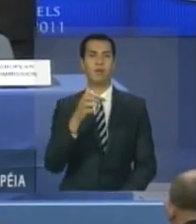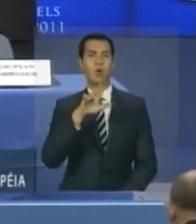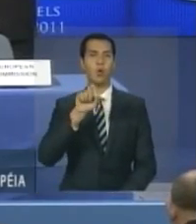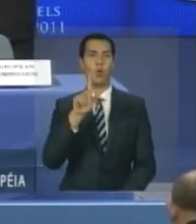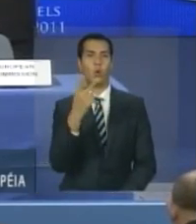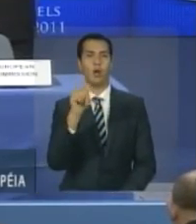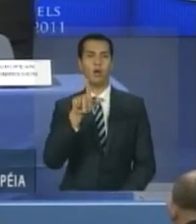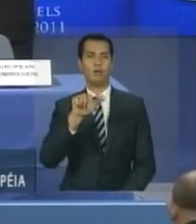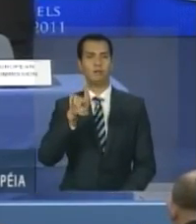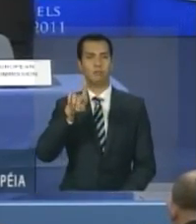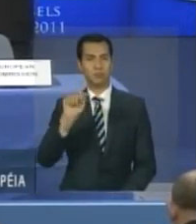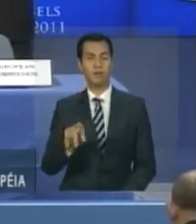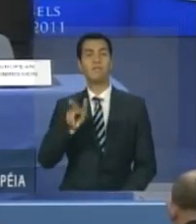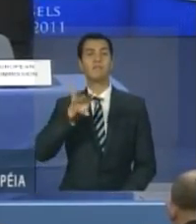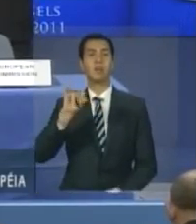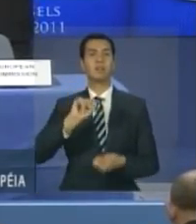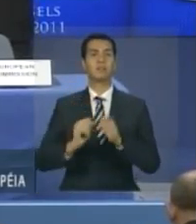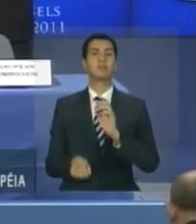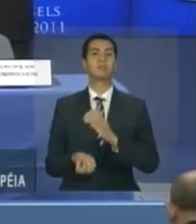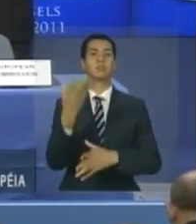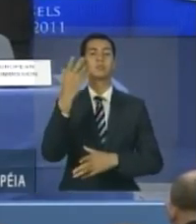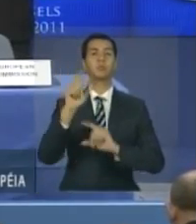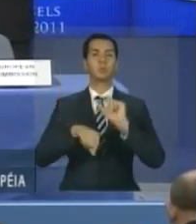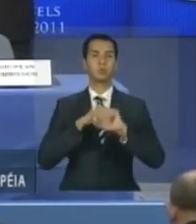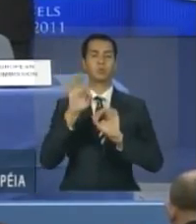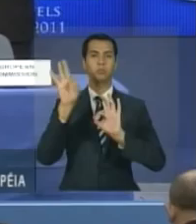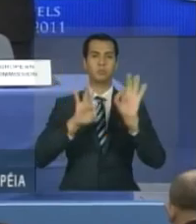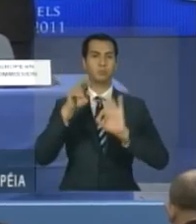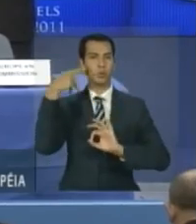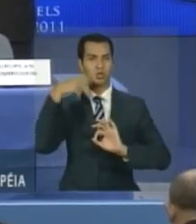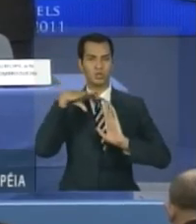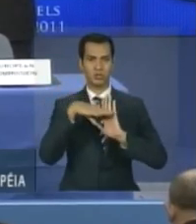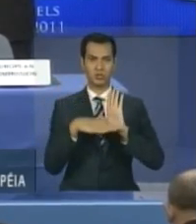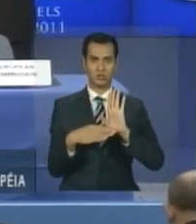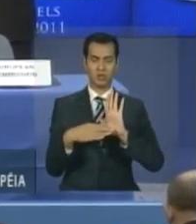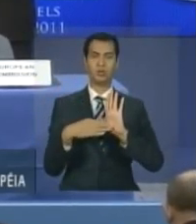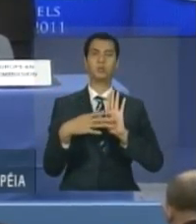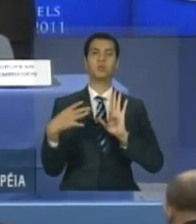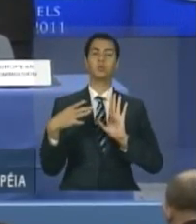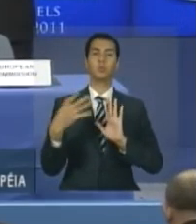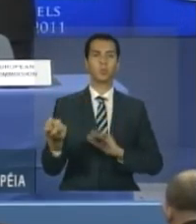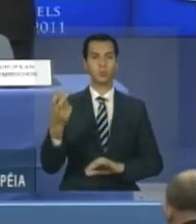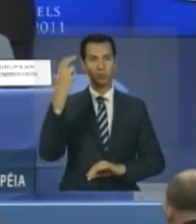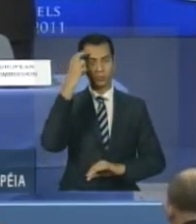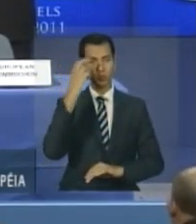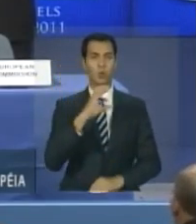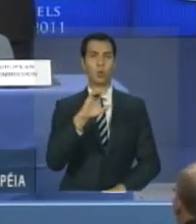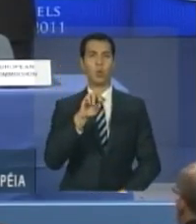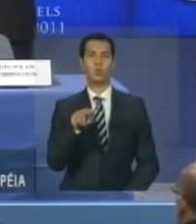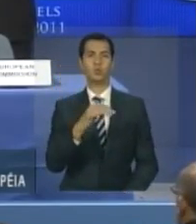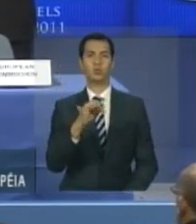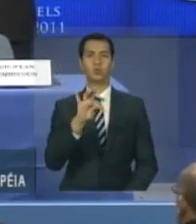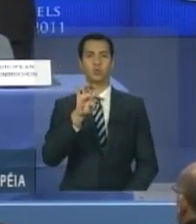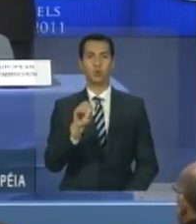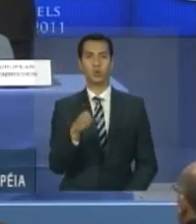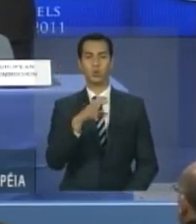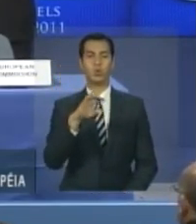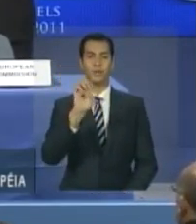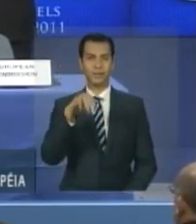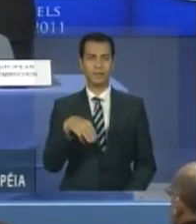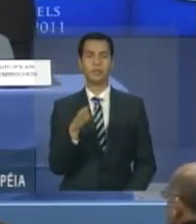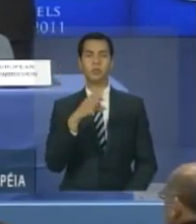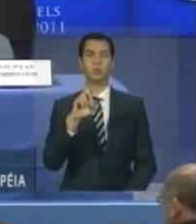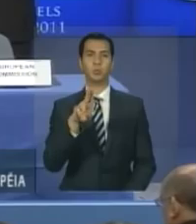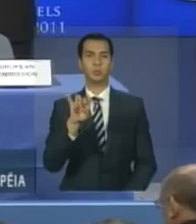Na área da cultura, por exemplo, deve ser assinado agora há pouco pela ministra da cultura, Ana de